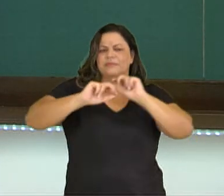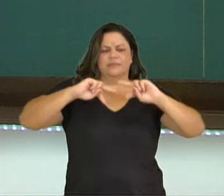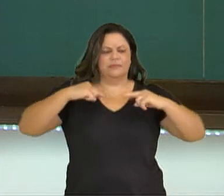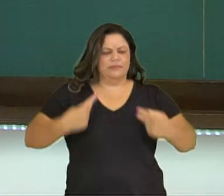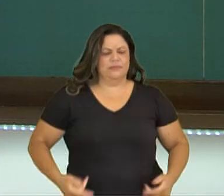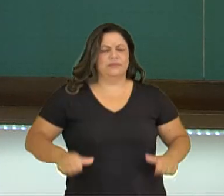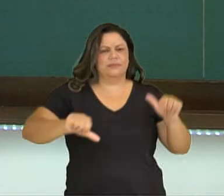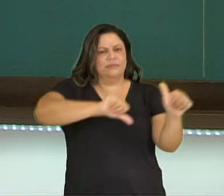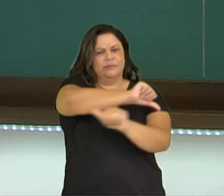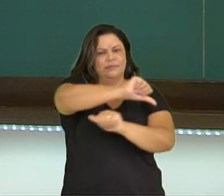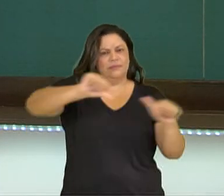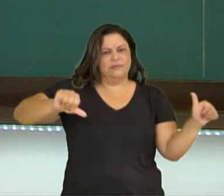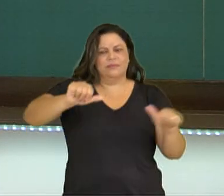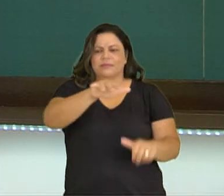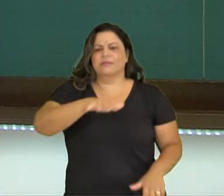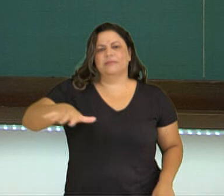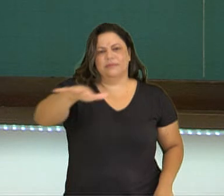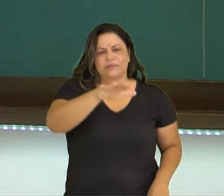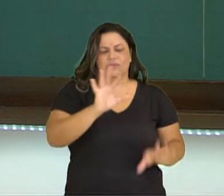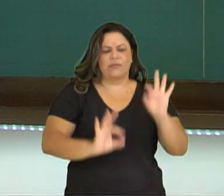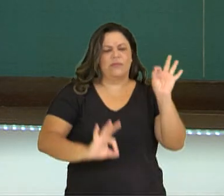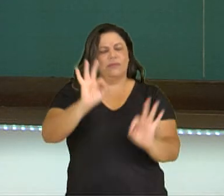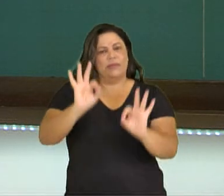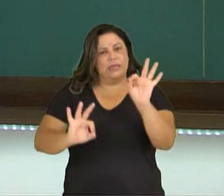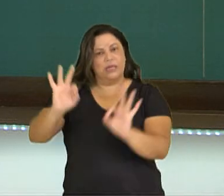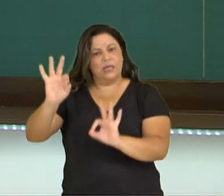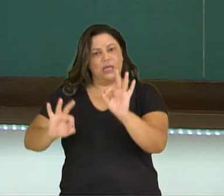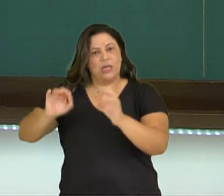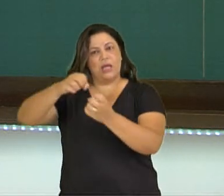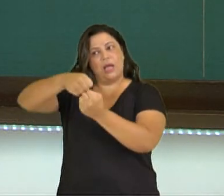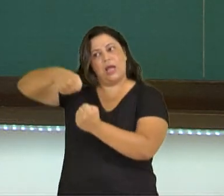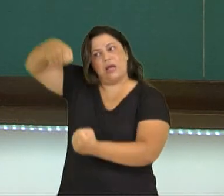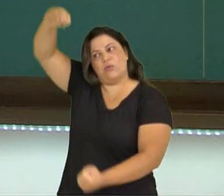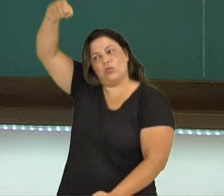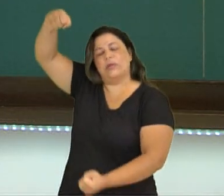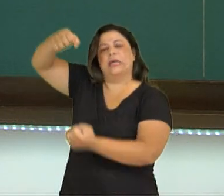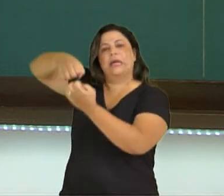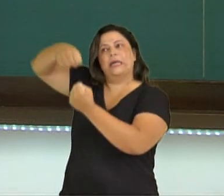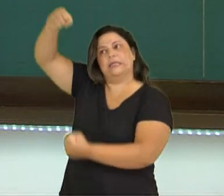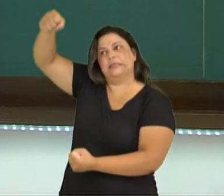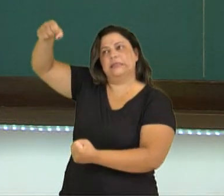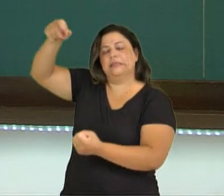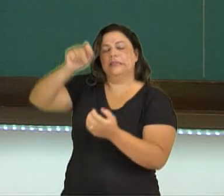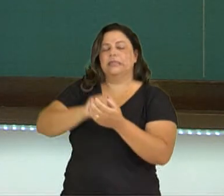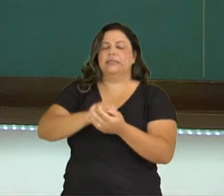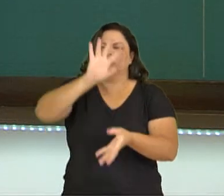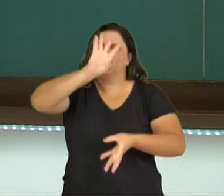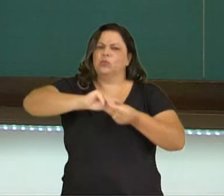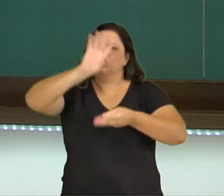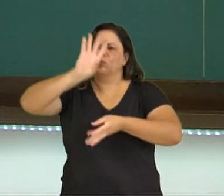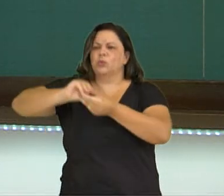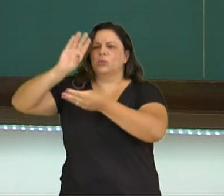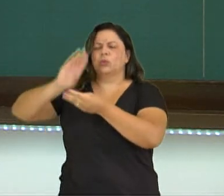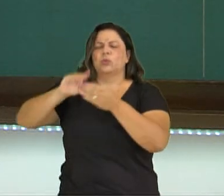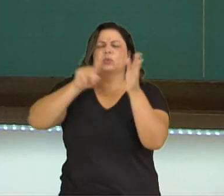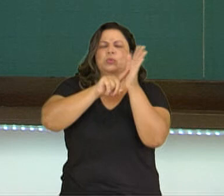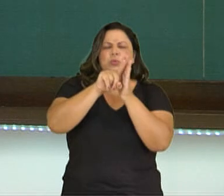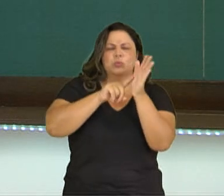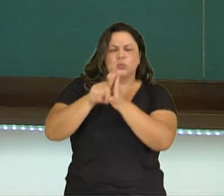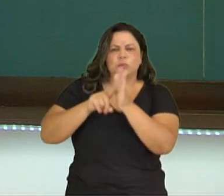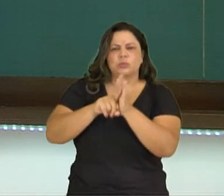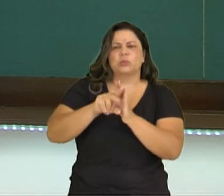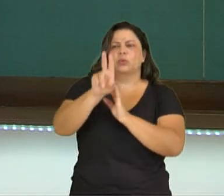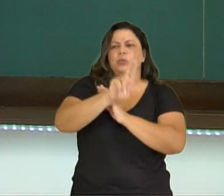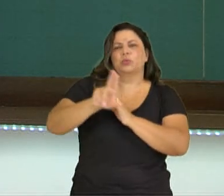transformam esse espaço. Organize sua atividade em um cartaz, escrevendo um resumo sobre sua pesquisa e utilizando imagens,